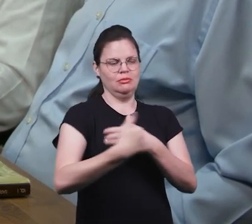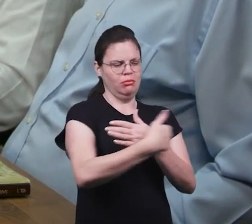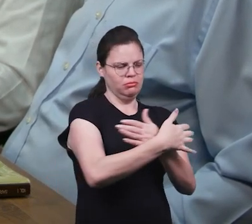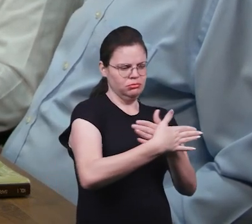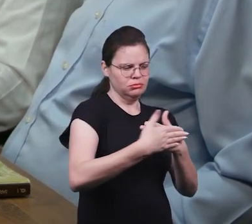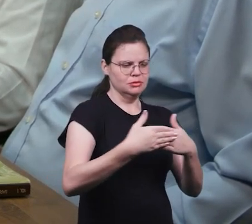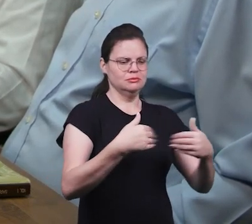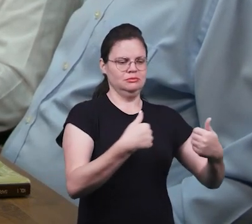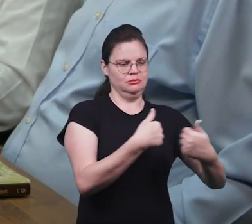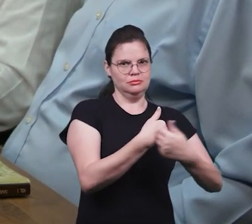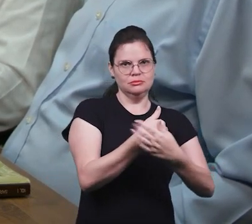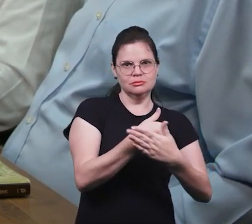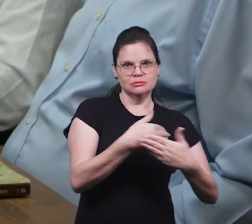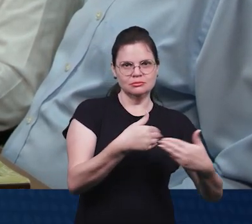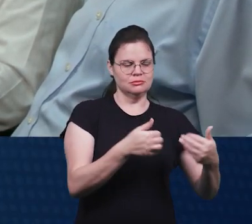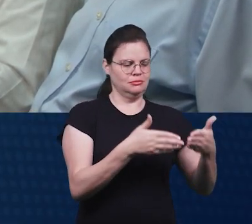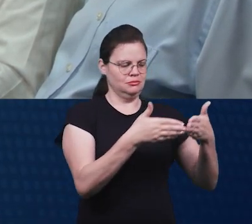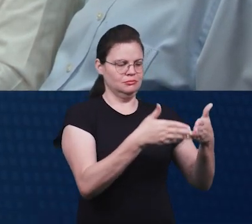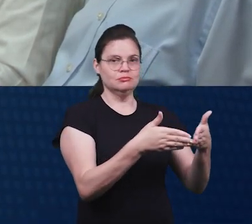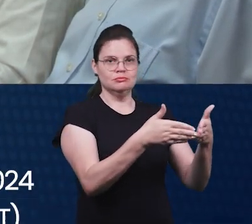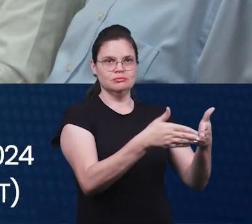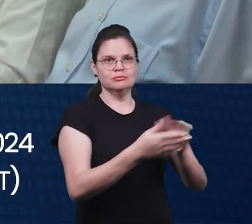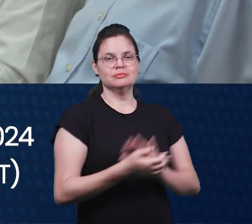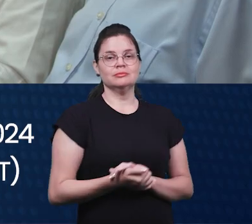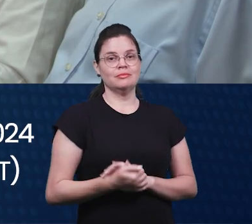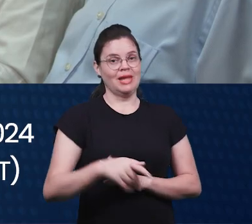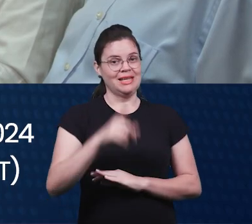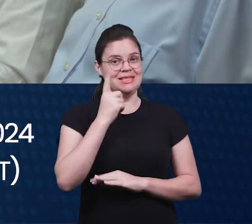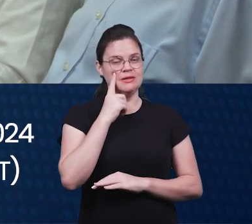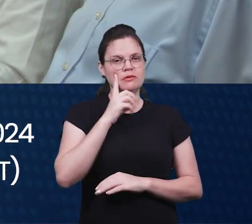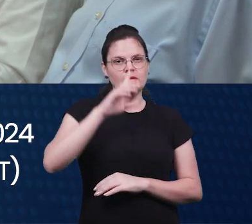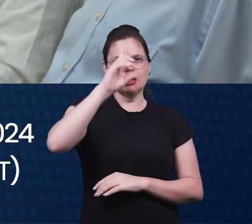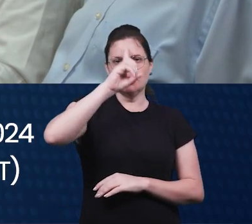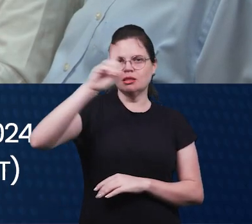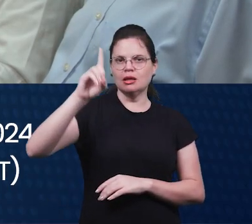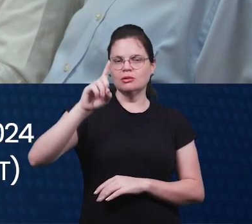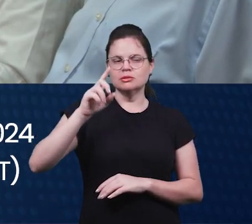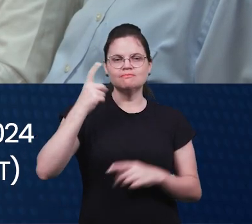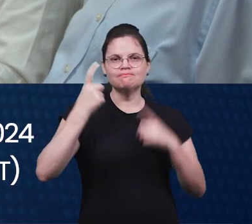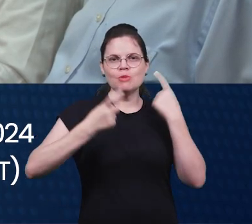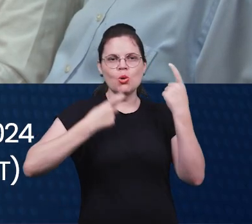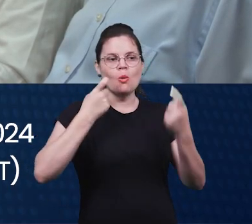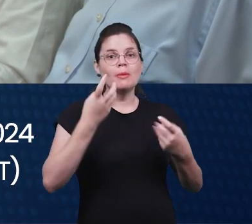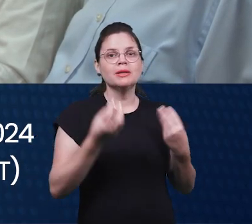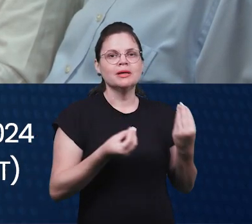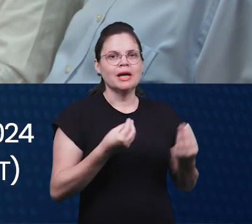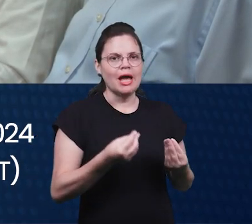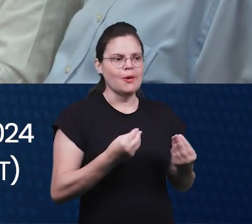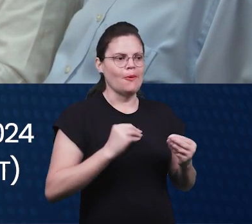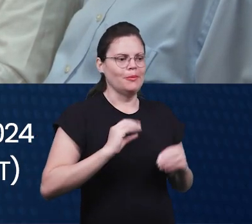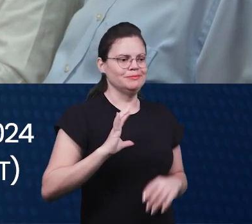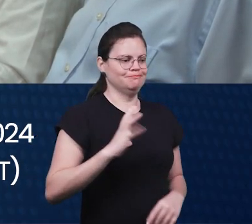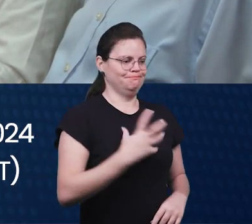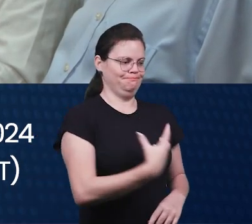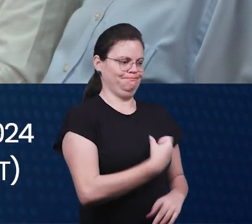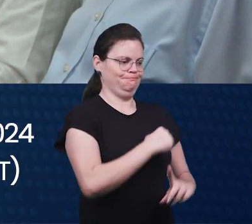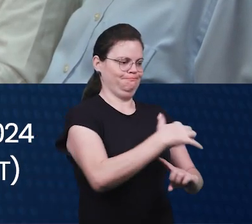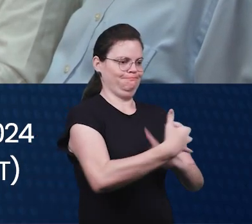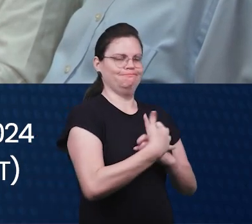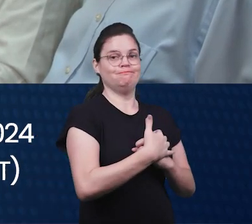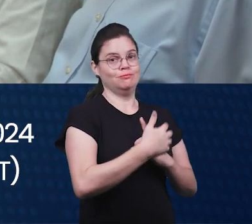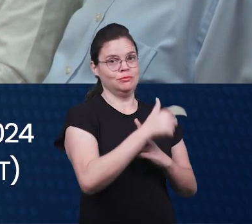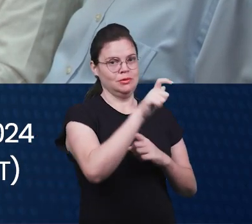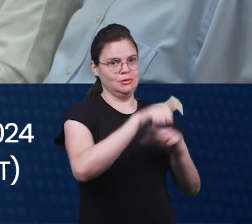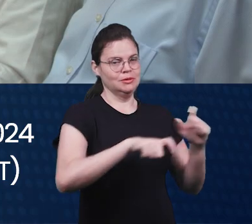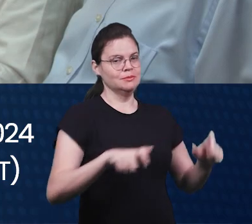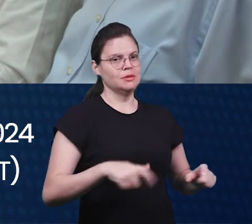dar a oportunidade, o homem, lá na frente, acaba se desviando. Nós vamos falar um pouco sobre isso aqui hoje, nesses